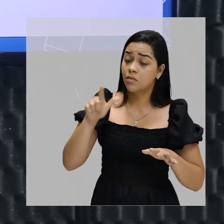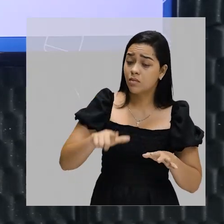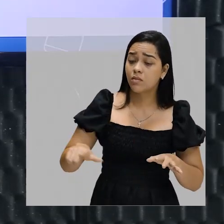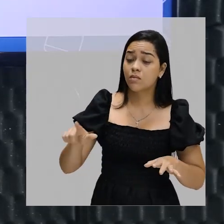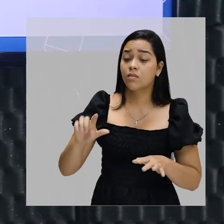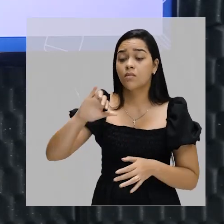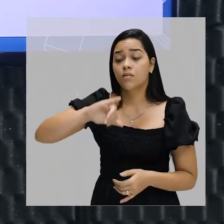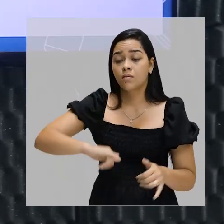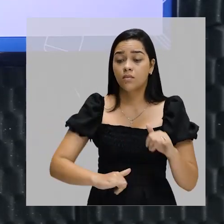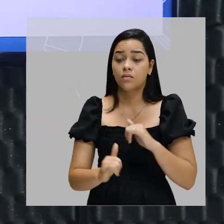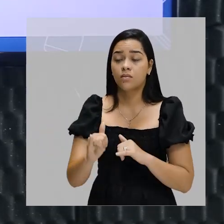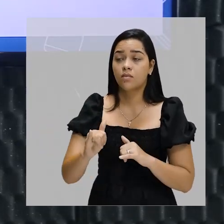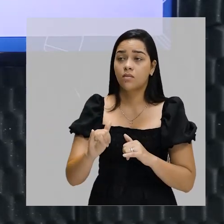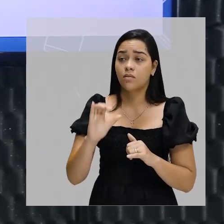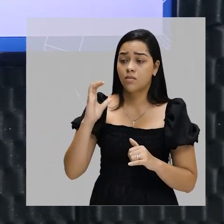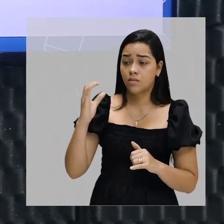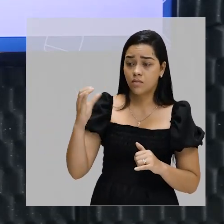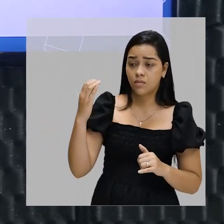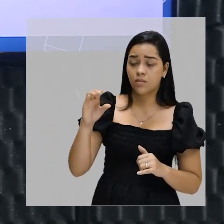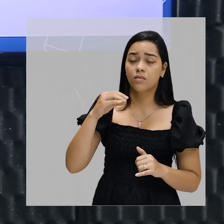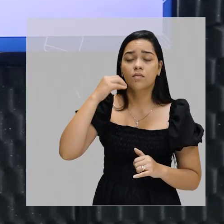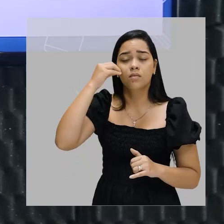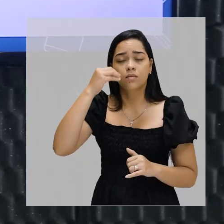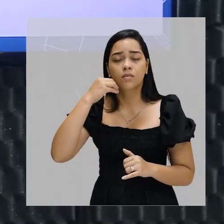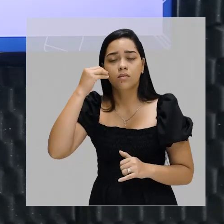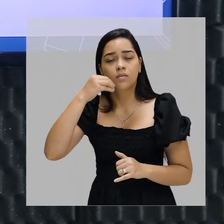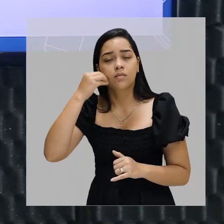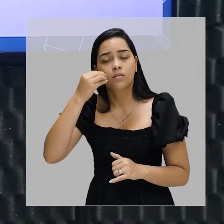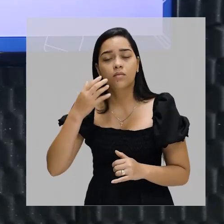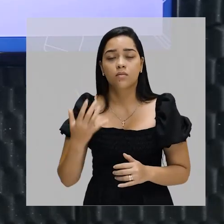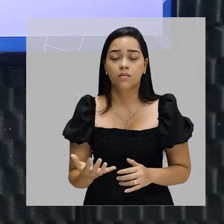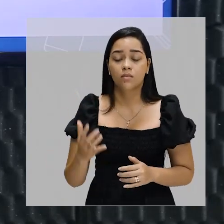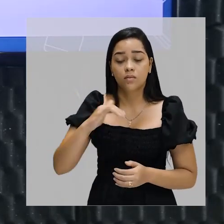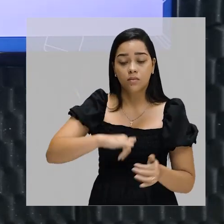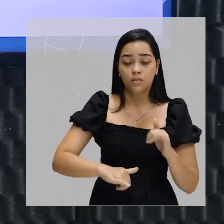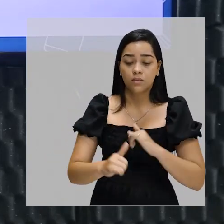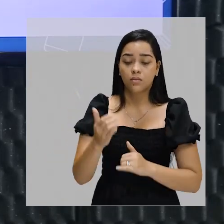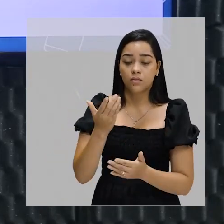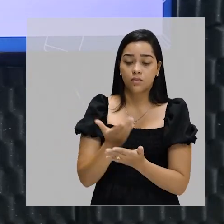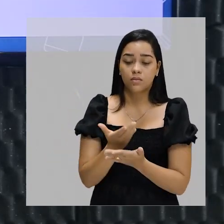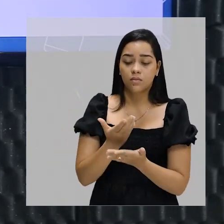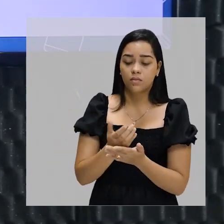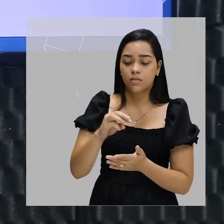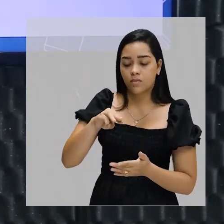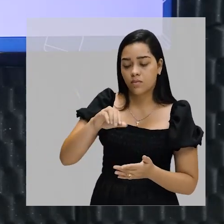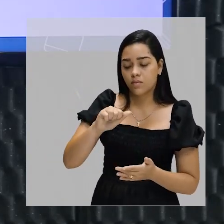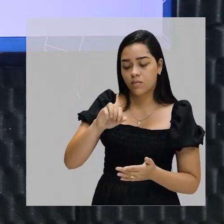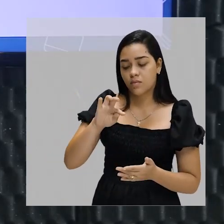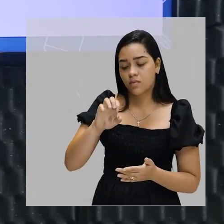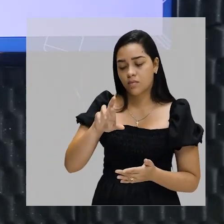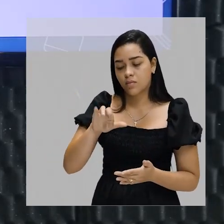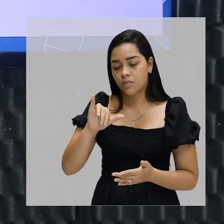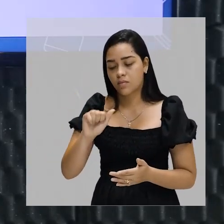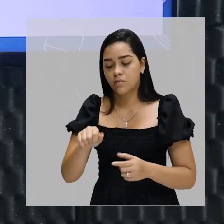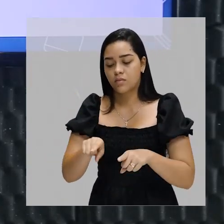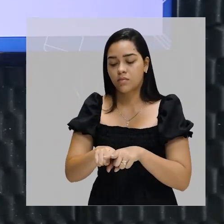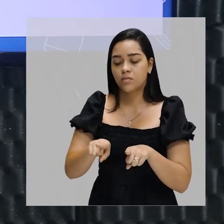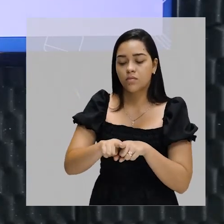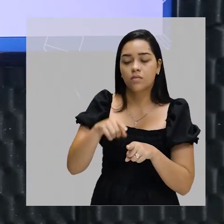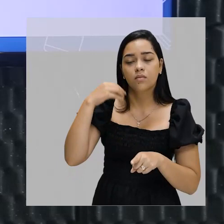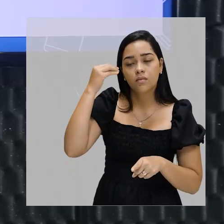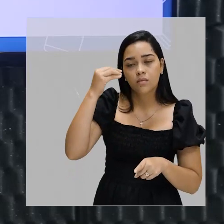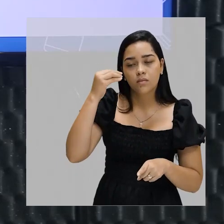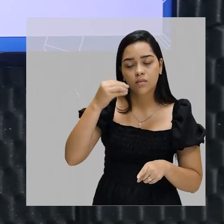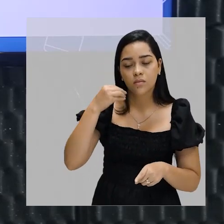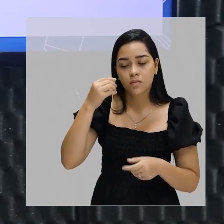a química é uma ciência experimental. E a química estuda a matéria e suas